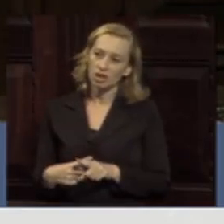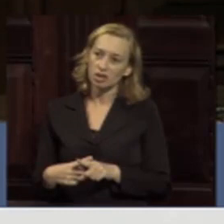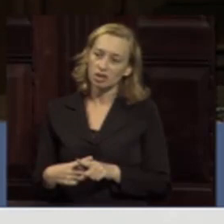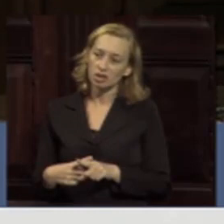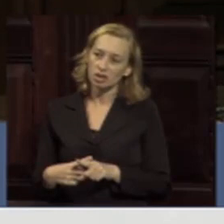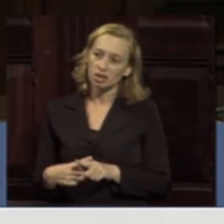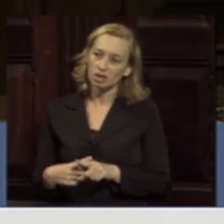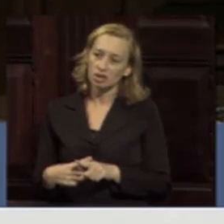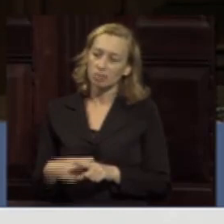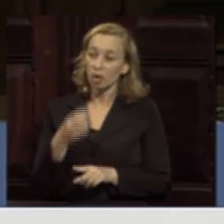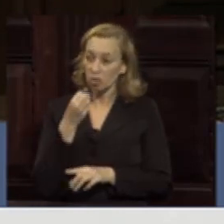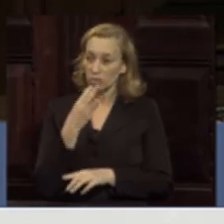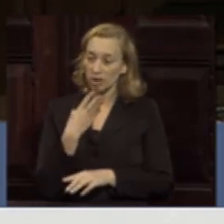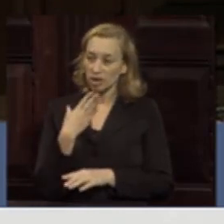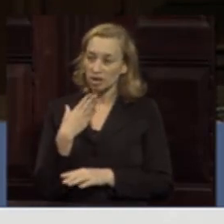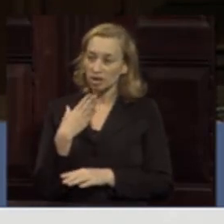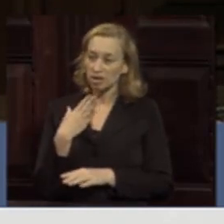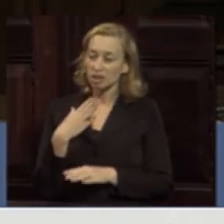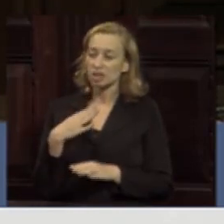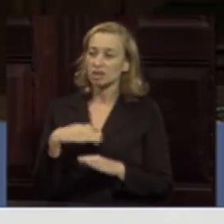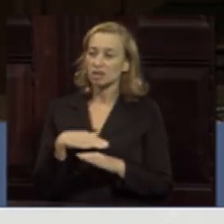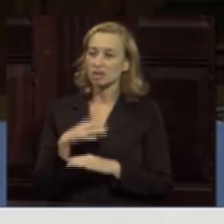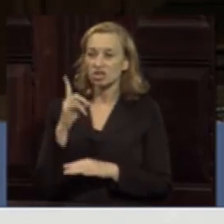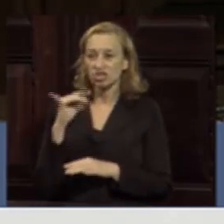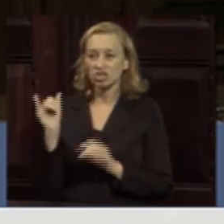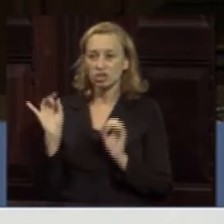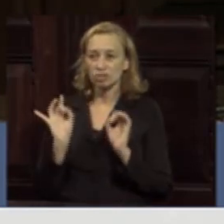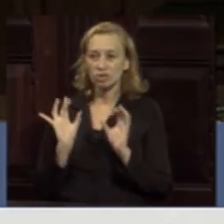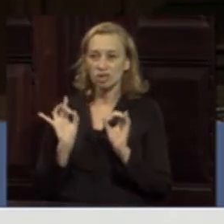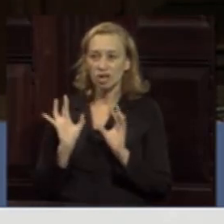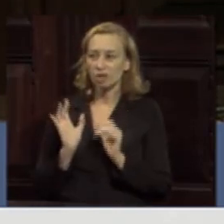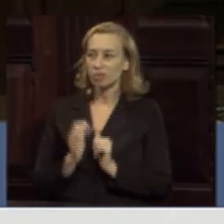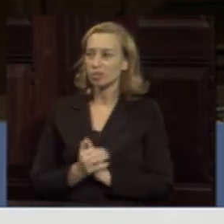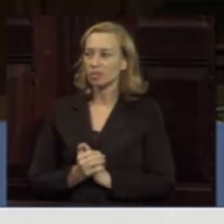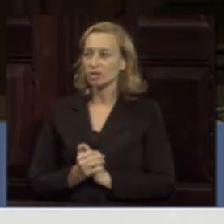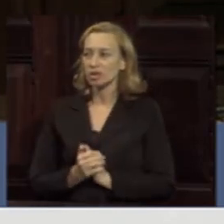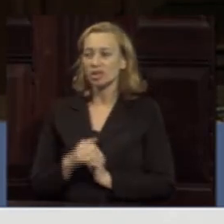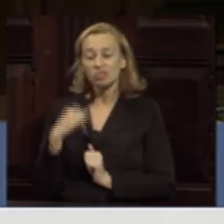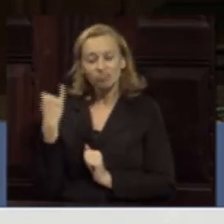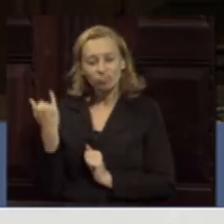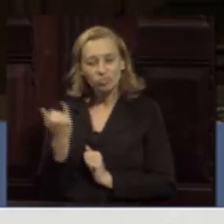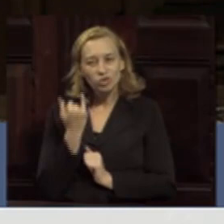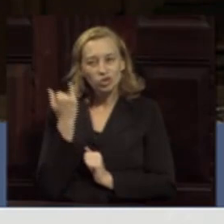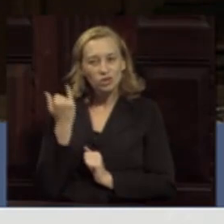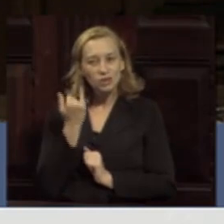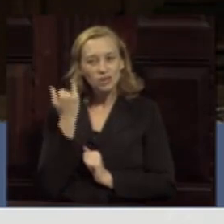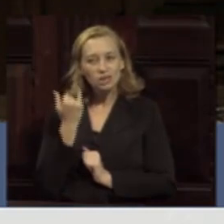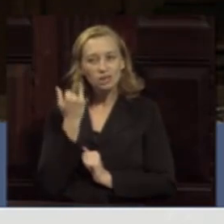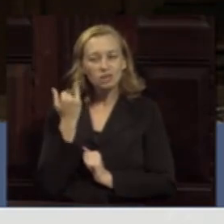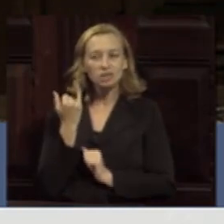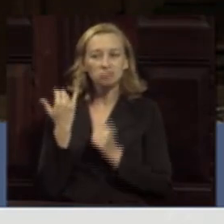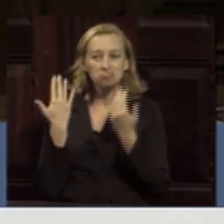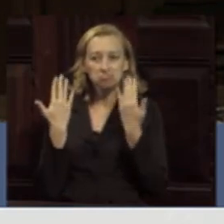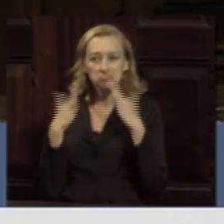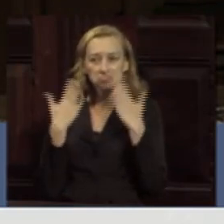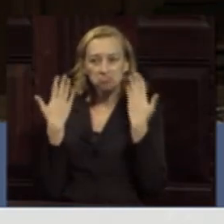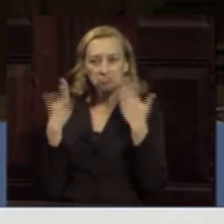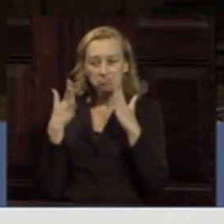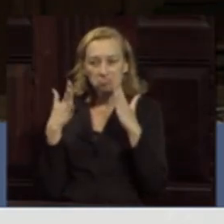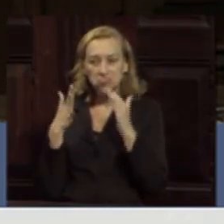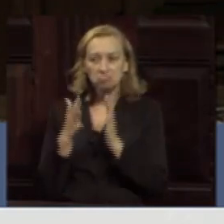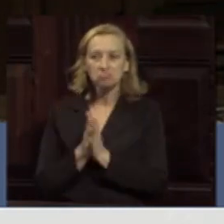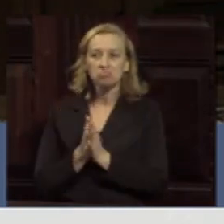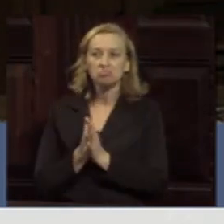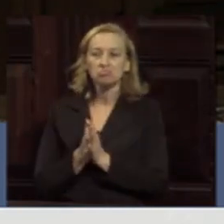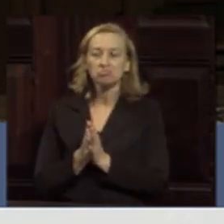para além da efeméride, da data especial, é importante inserir esta celebração no